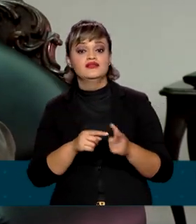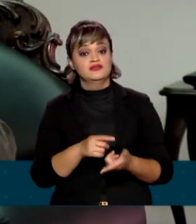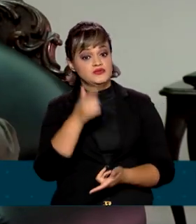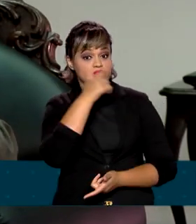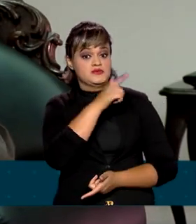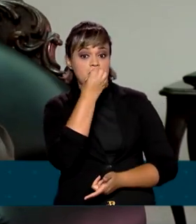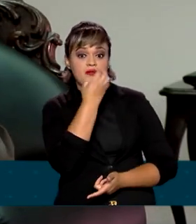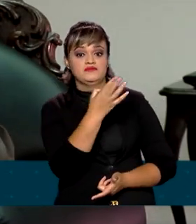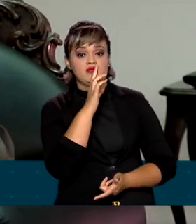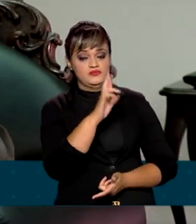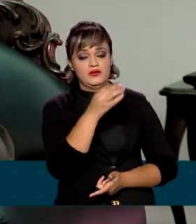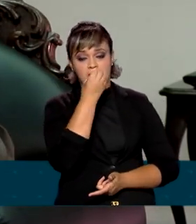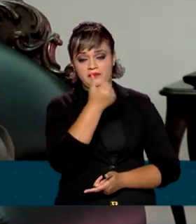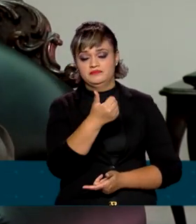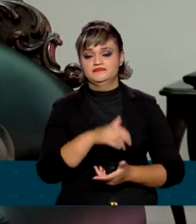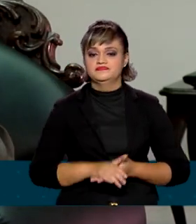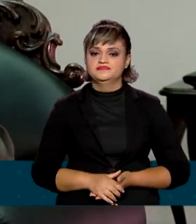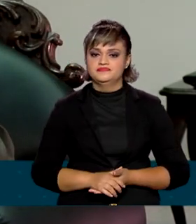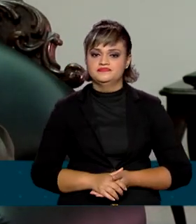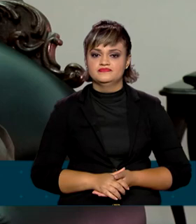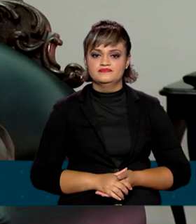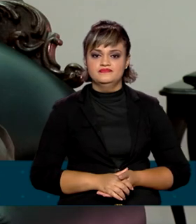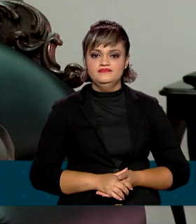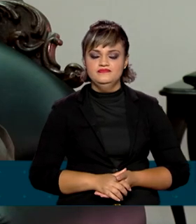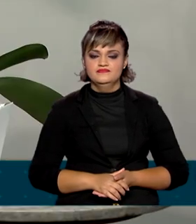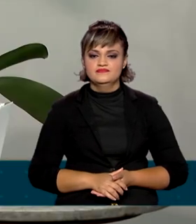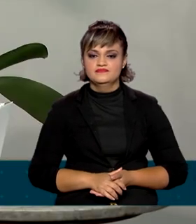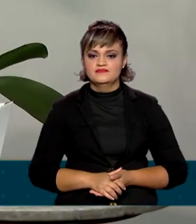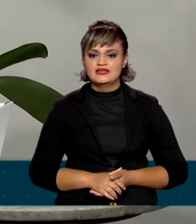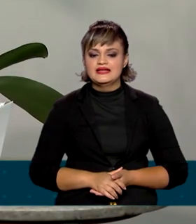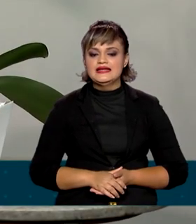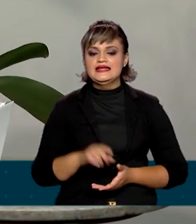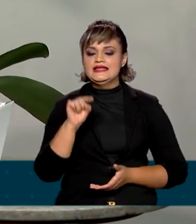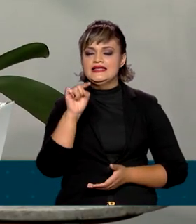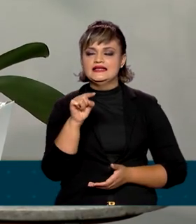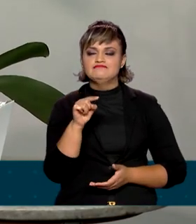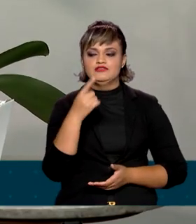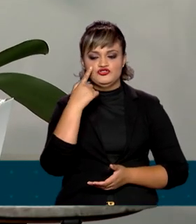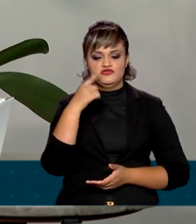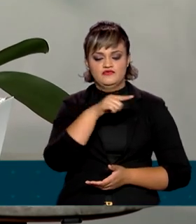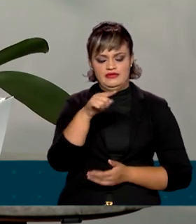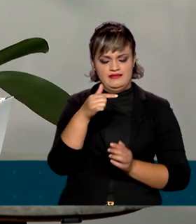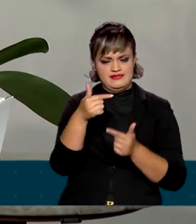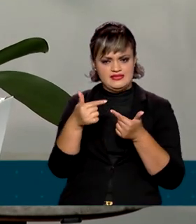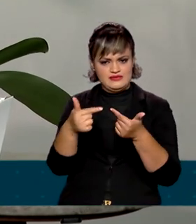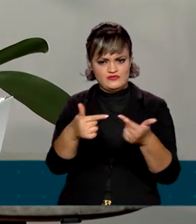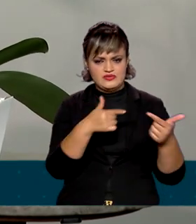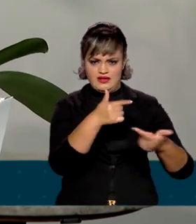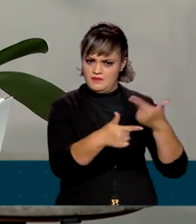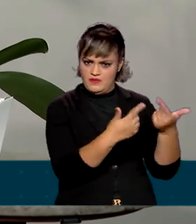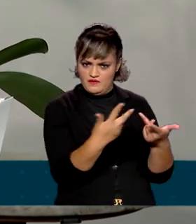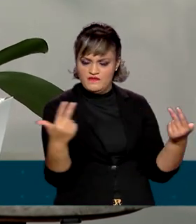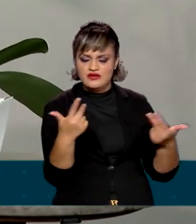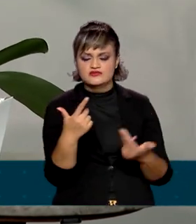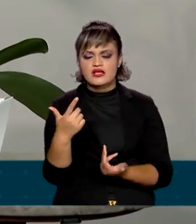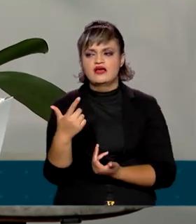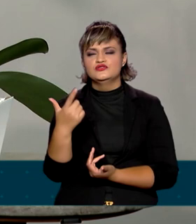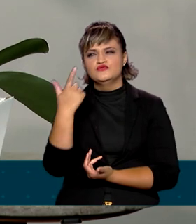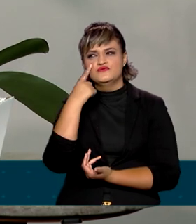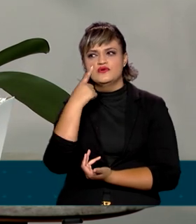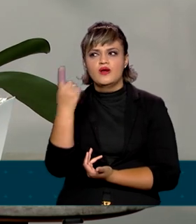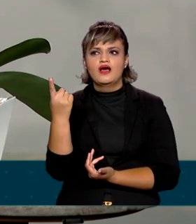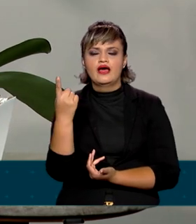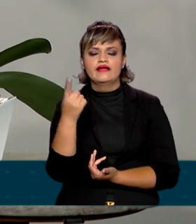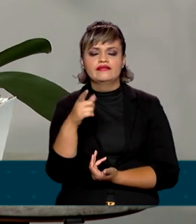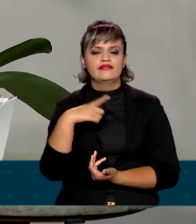bons números e excelentes resultados aí alongando 2021 O que é aprendido né dessas operações que são feitas a gente viu foram